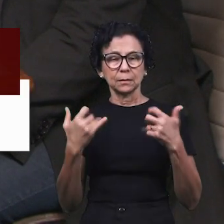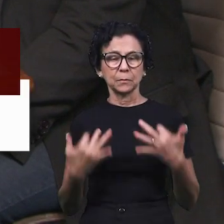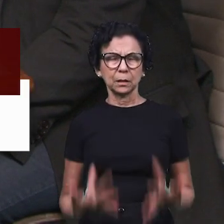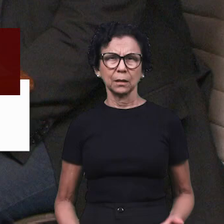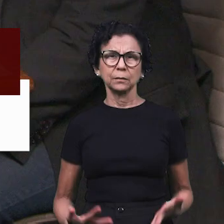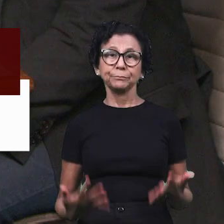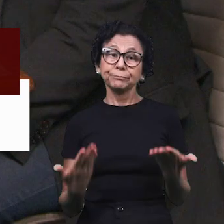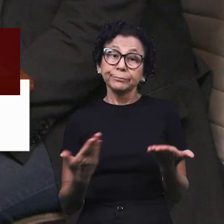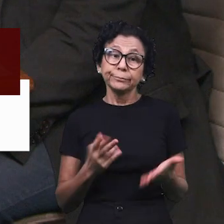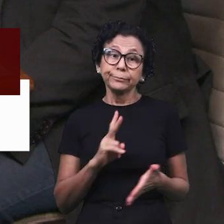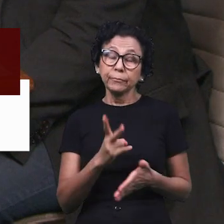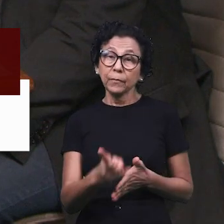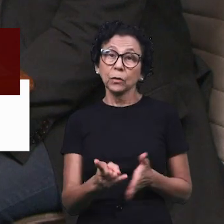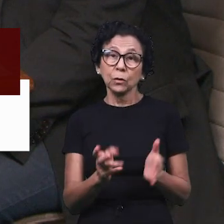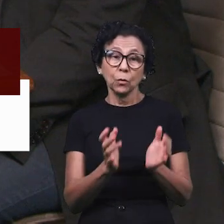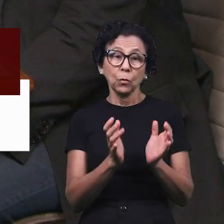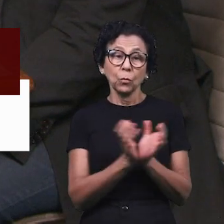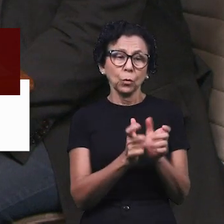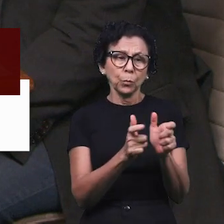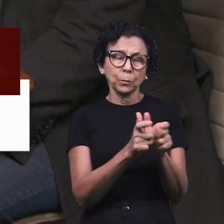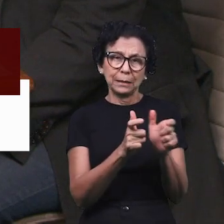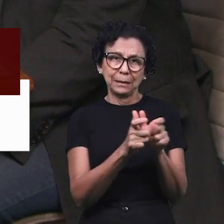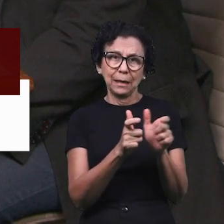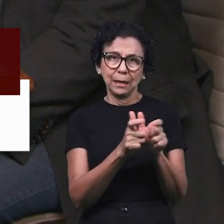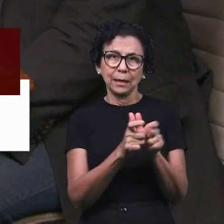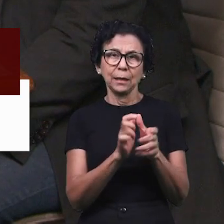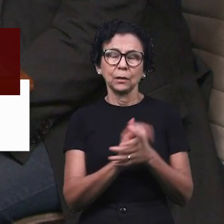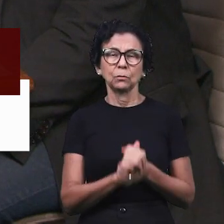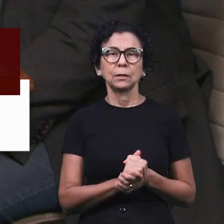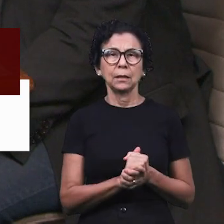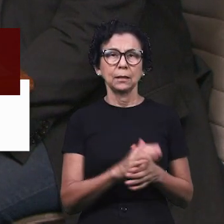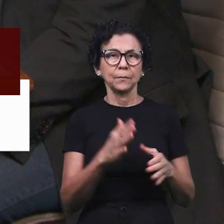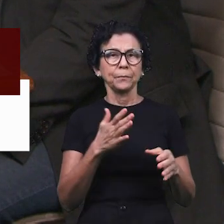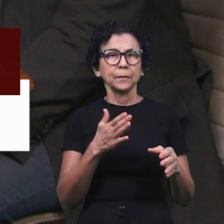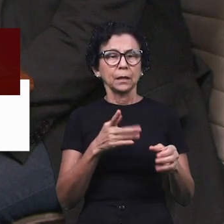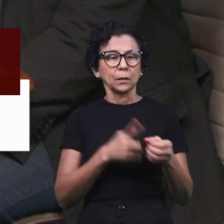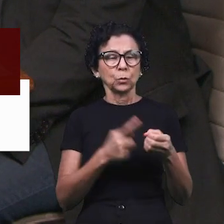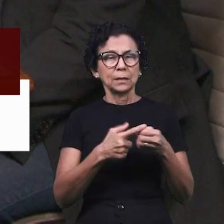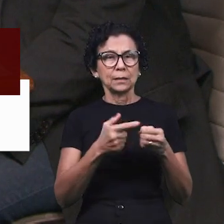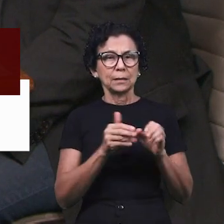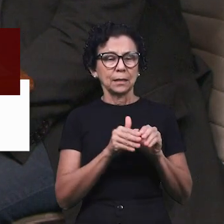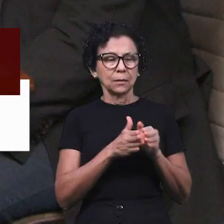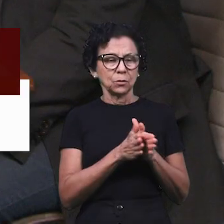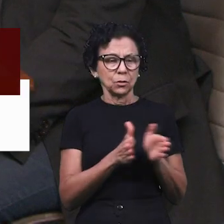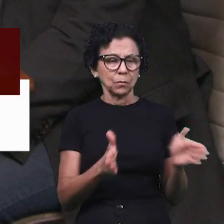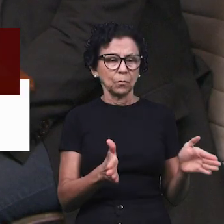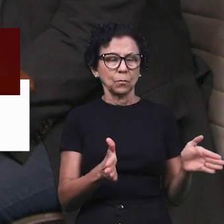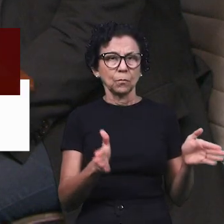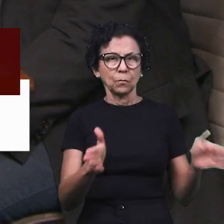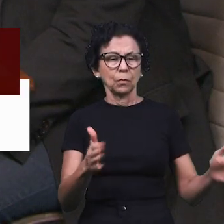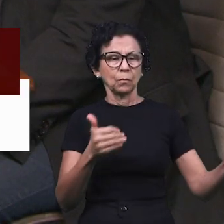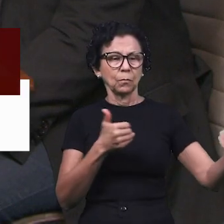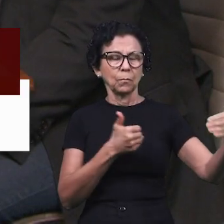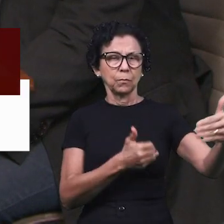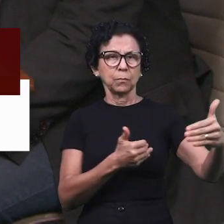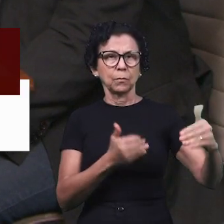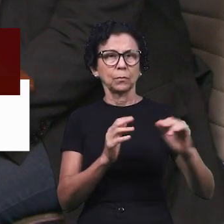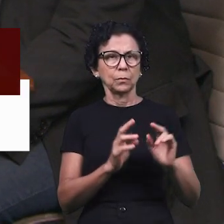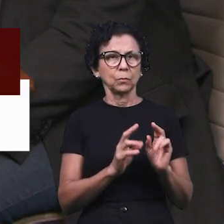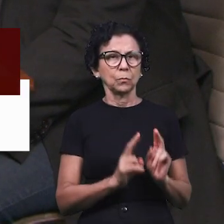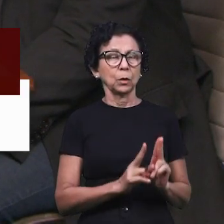ainda existia, que eles se esconderam na torre de Siquém, todos morreram. Então nós vamos prosseguir